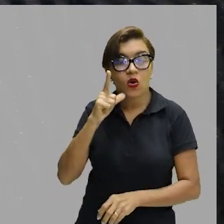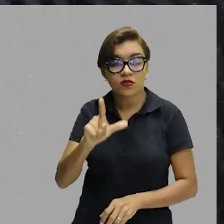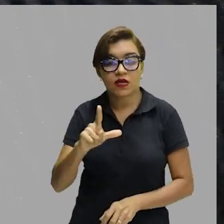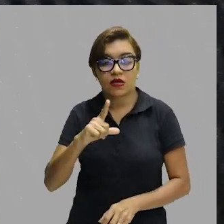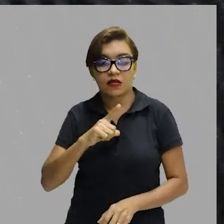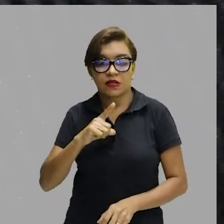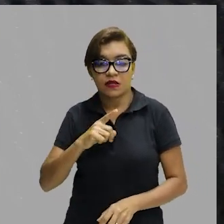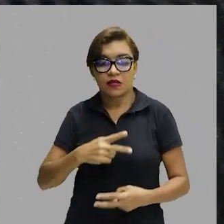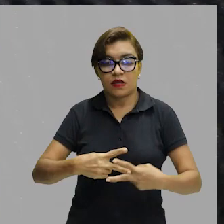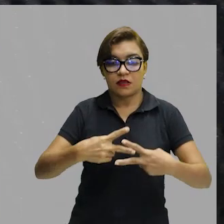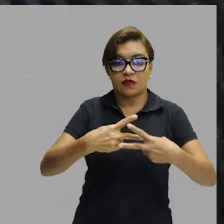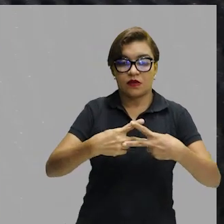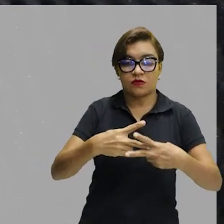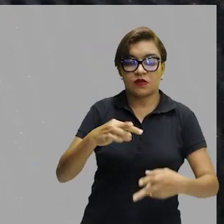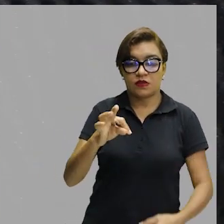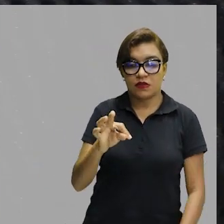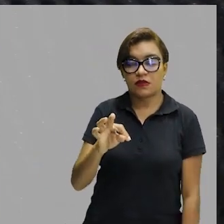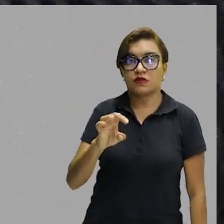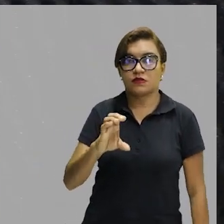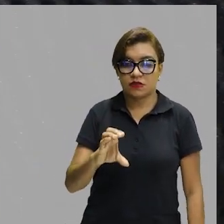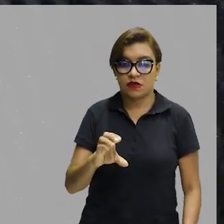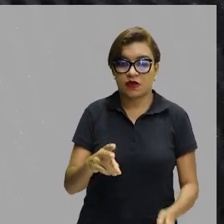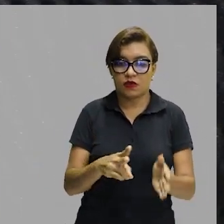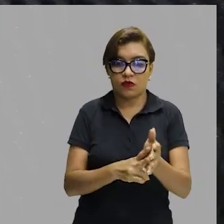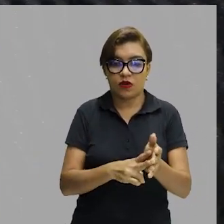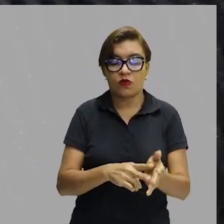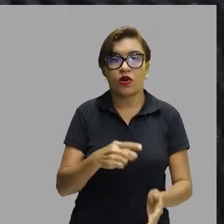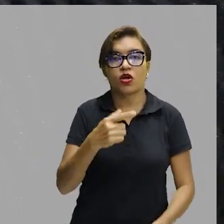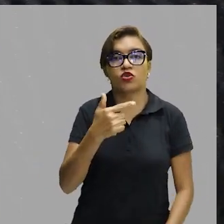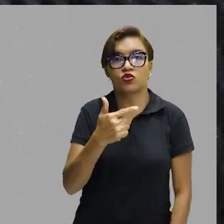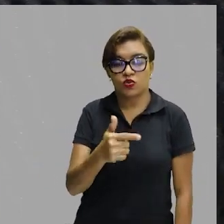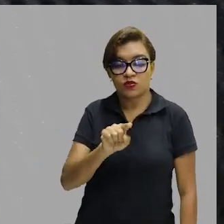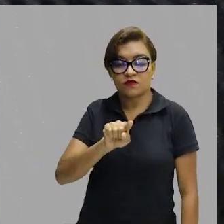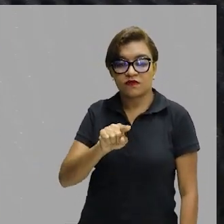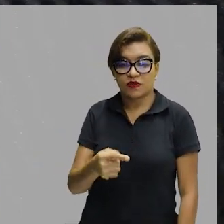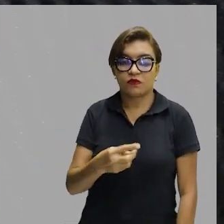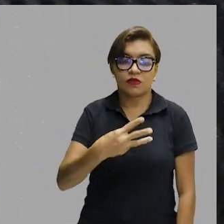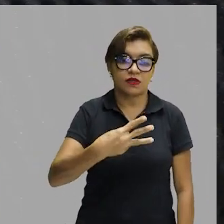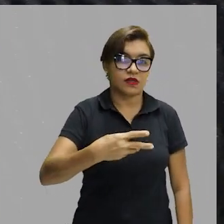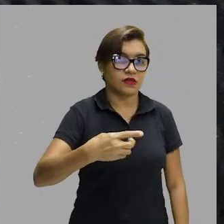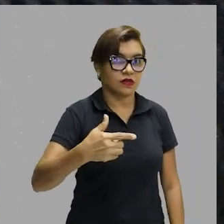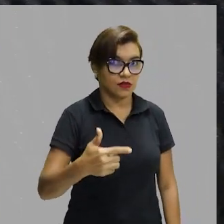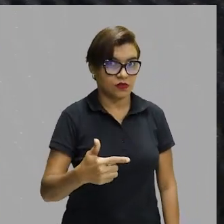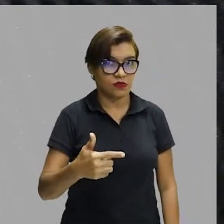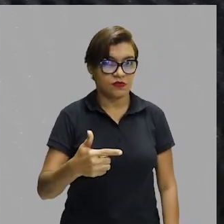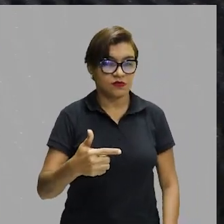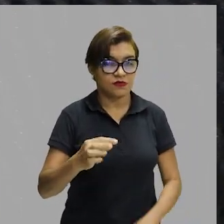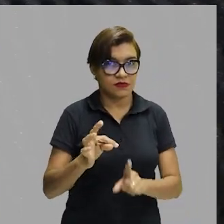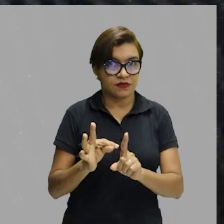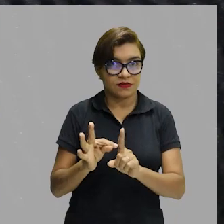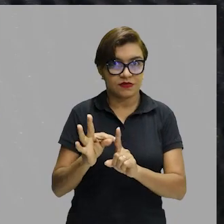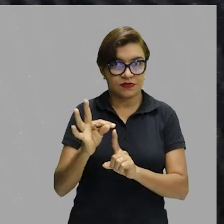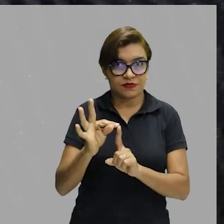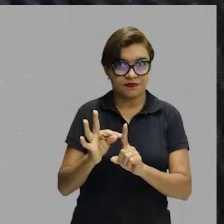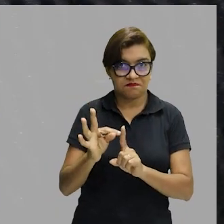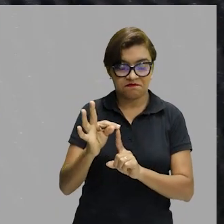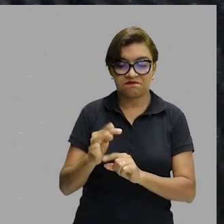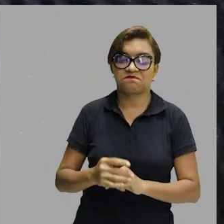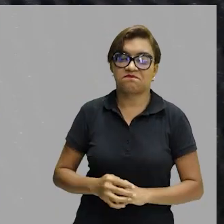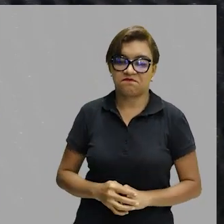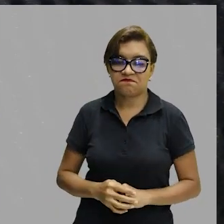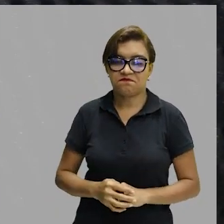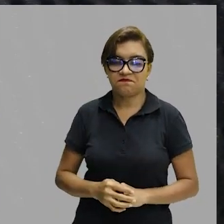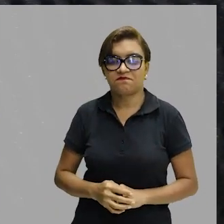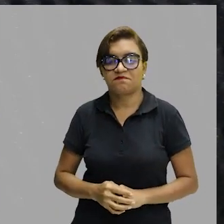a 2,32. Quer dizer que a diferença da temperatura de congelamento é de 2,32